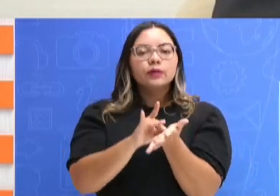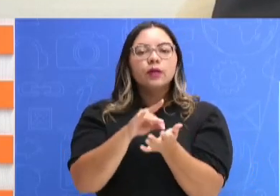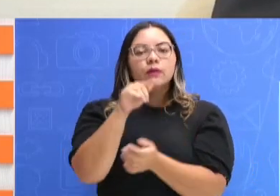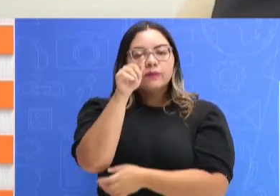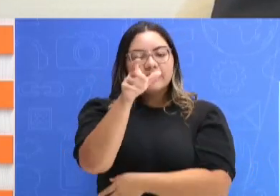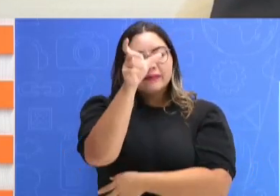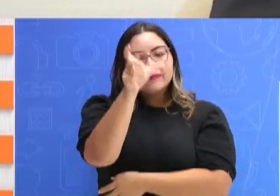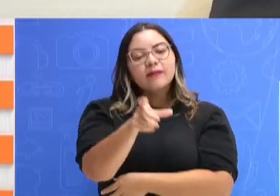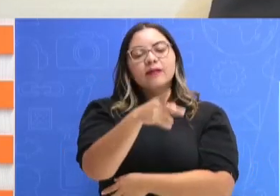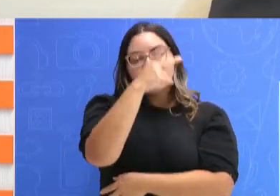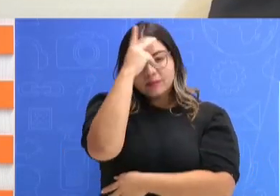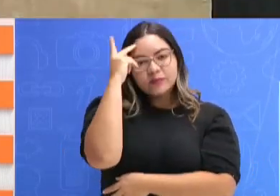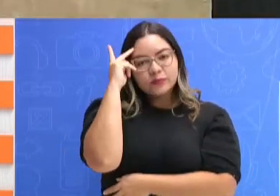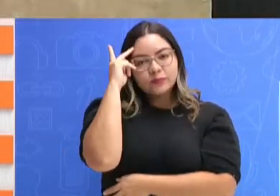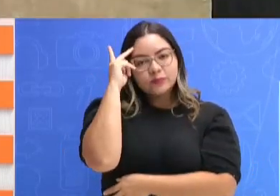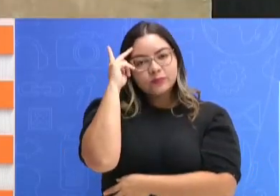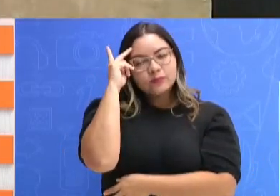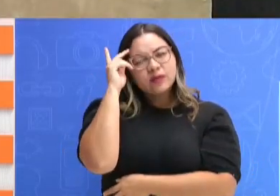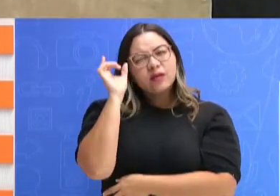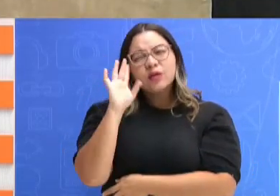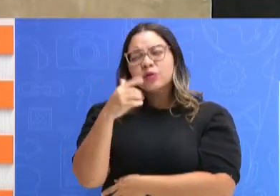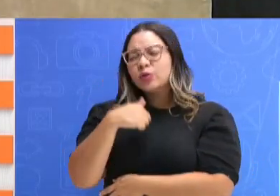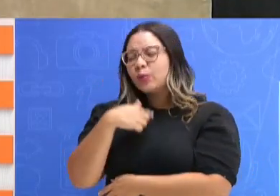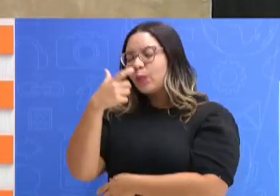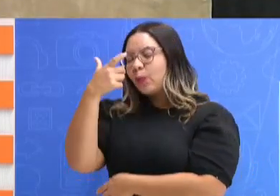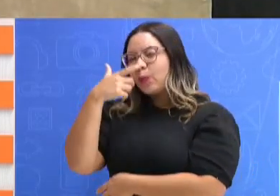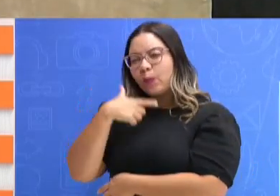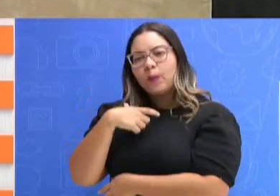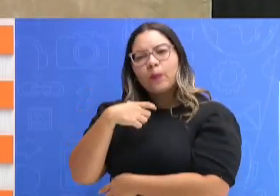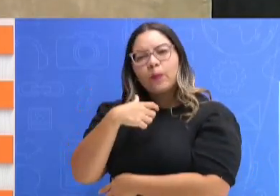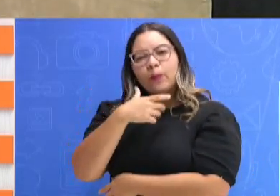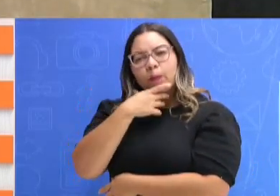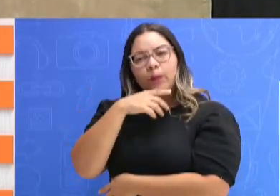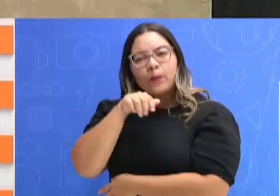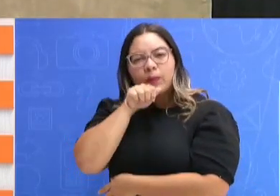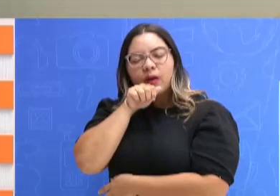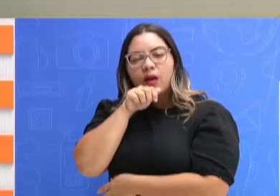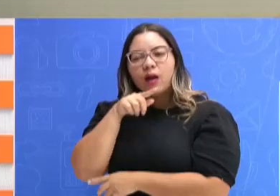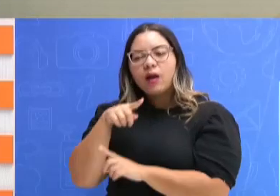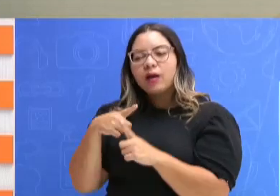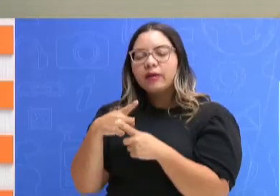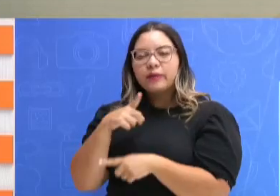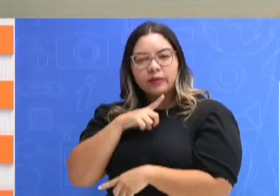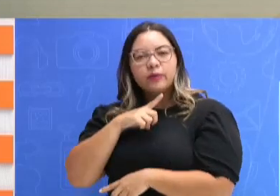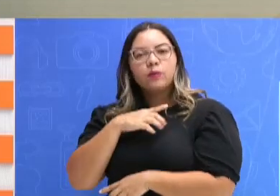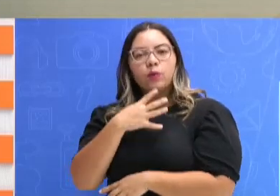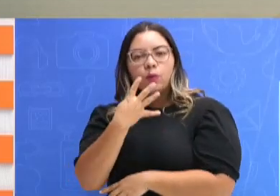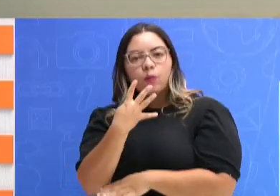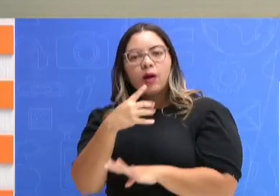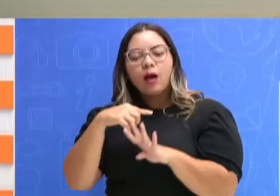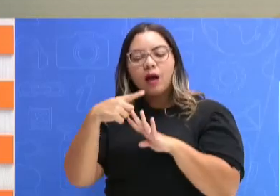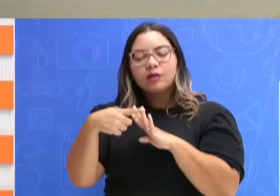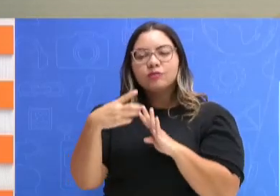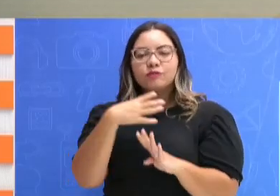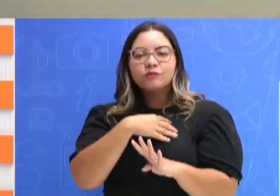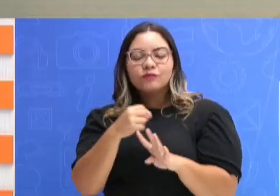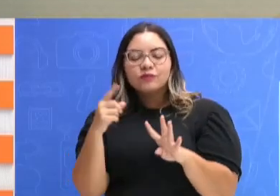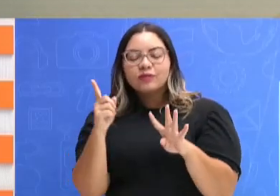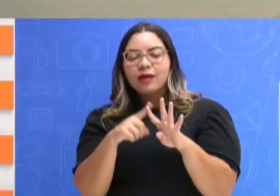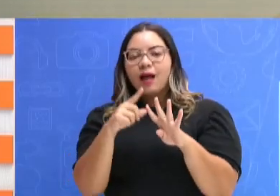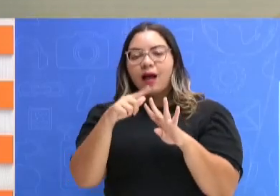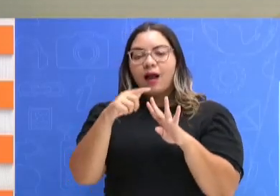forma de ser. Não é porque sou pai. Claro que os pais defendem seus filhos. Eu tenho 4 filhos, Amanda,